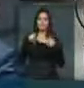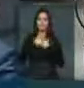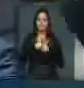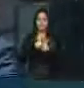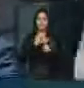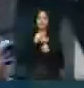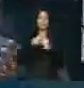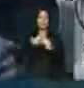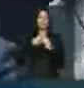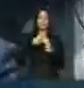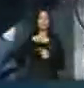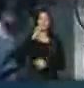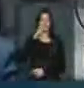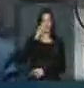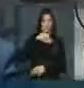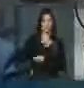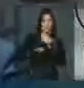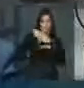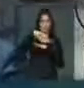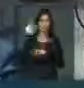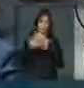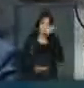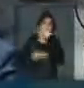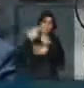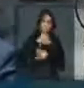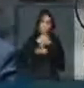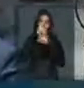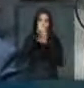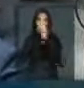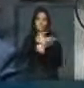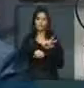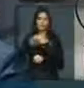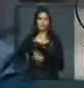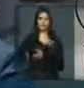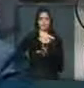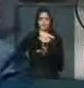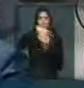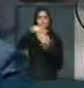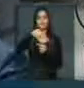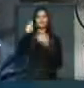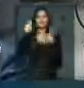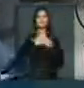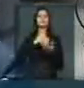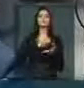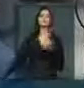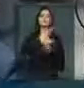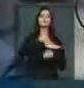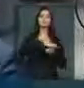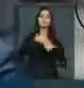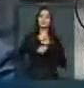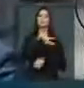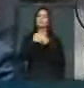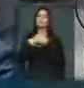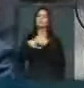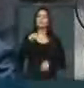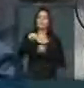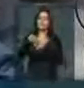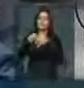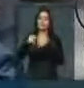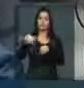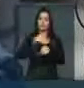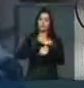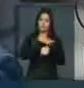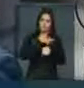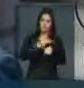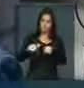sermos de fato a potência que esse país precisa ser, é preciso que possamos fazer investimento em saúde, educação,